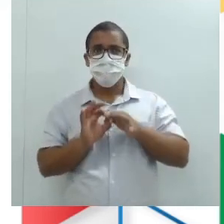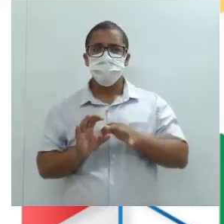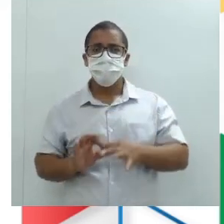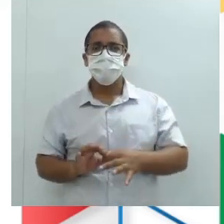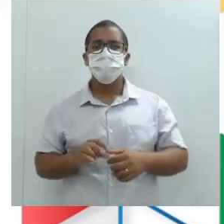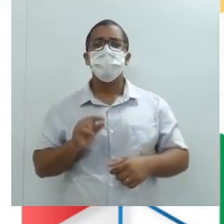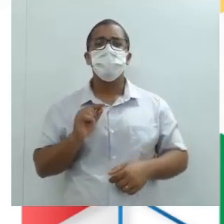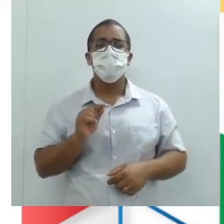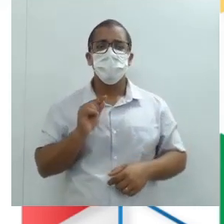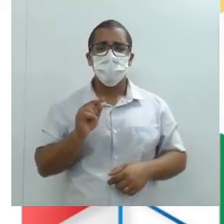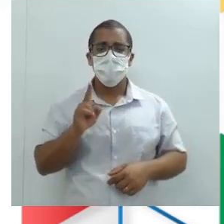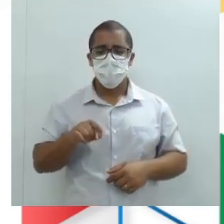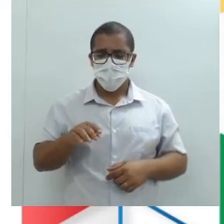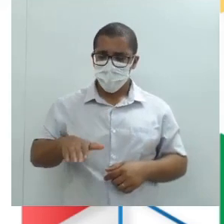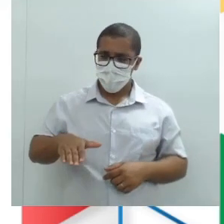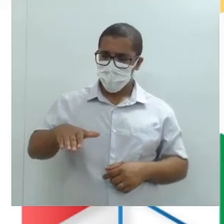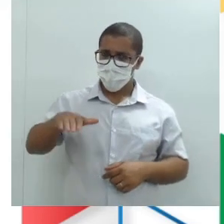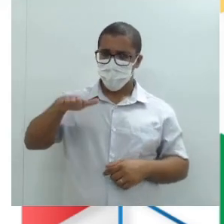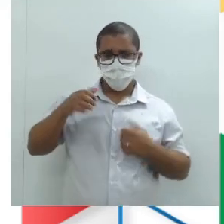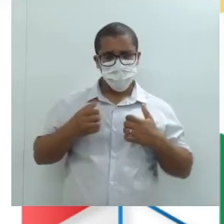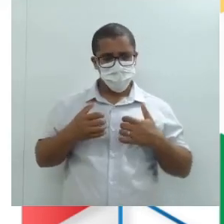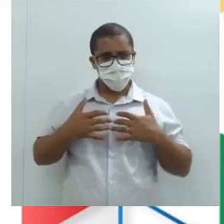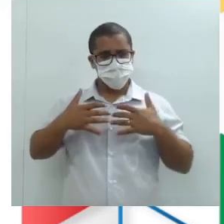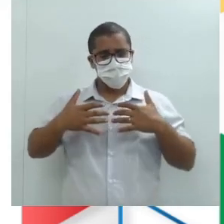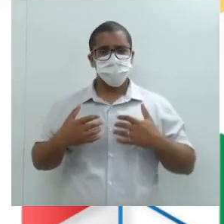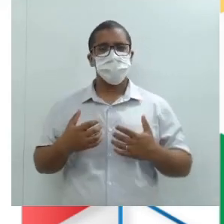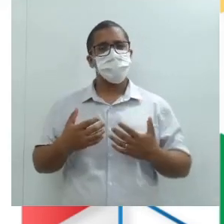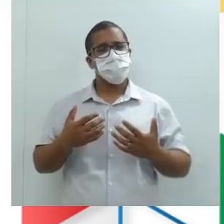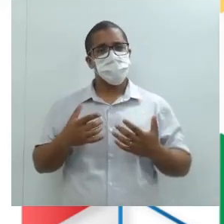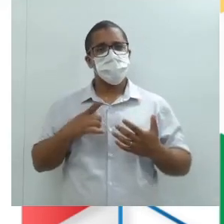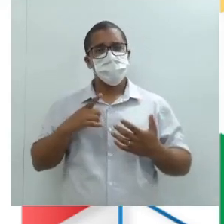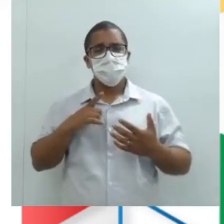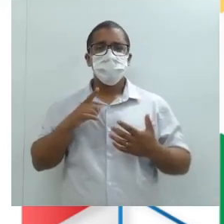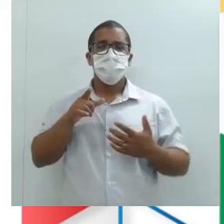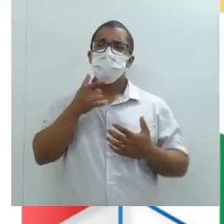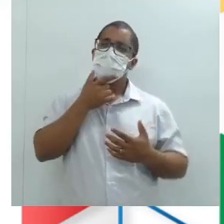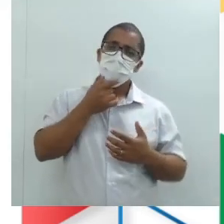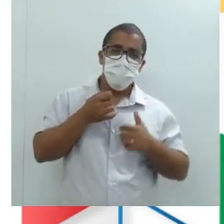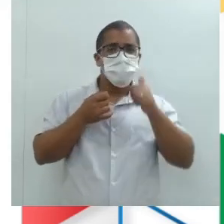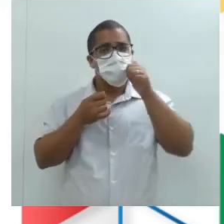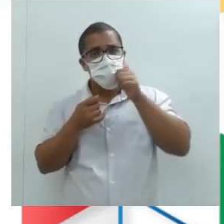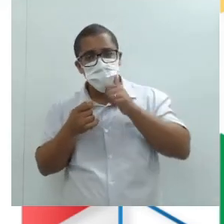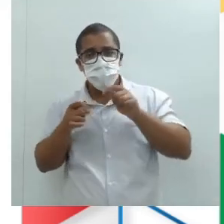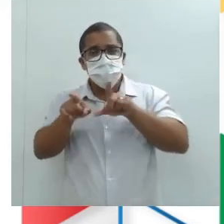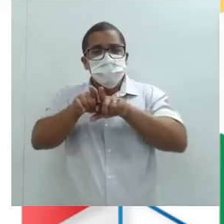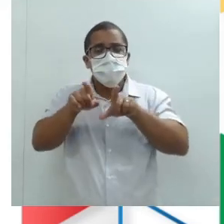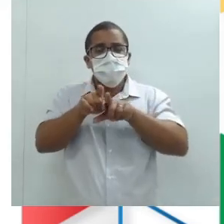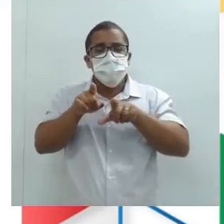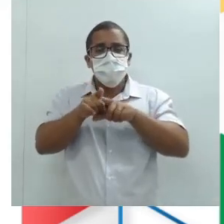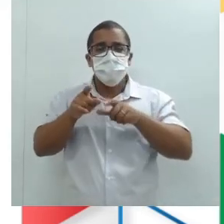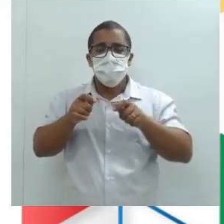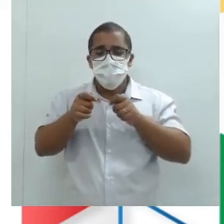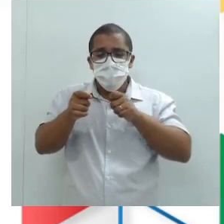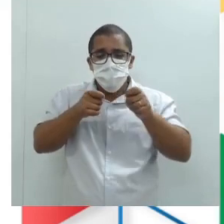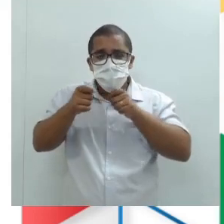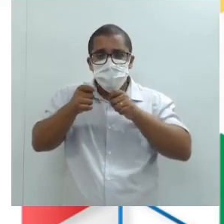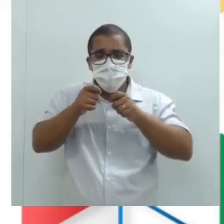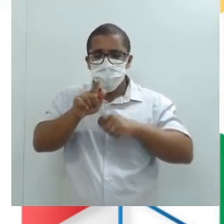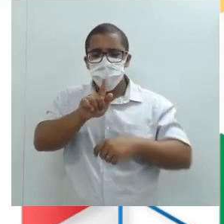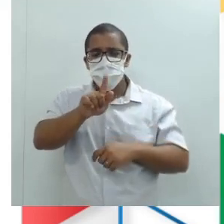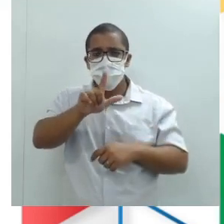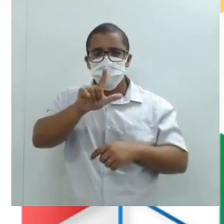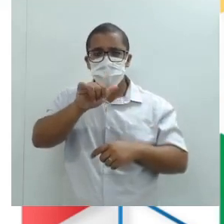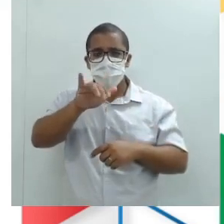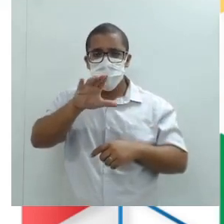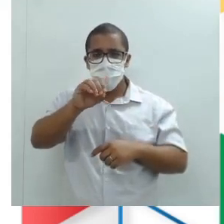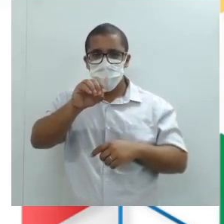exemplo, com o crescimento do corpo, desenvolvimento sexual e o controle de glicose no sangue,